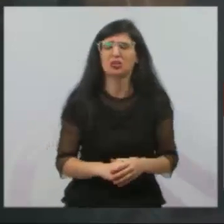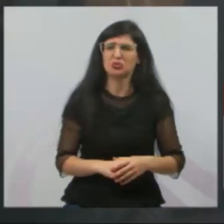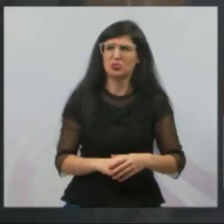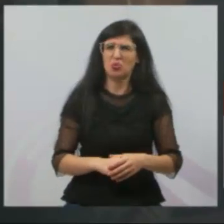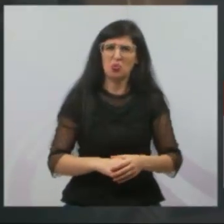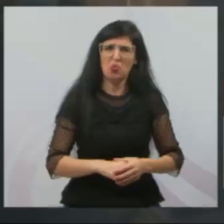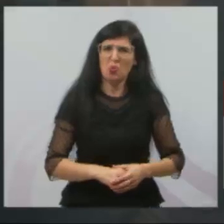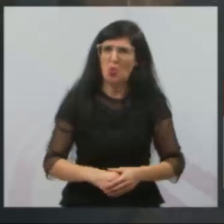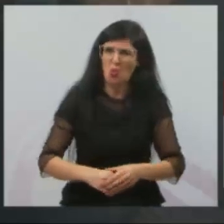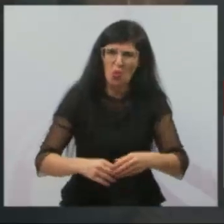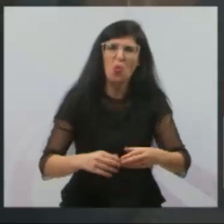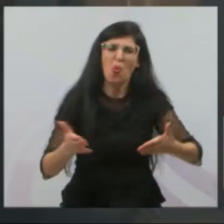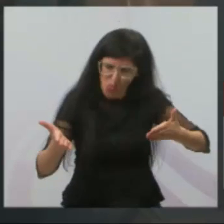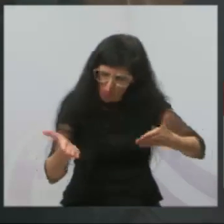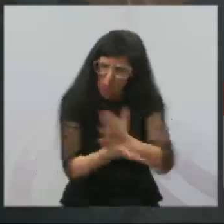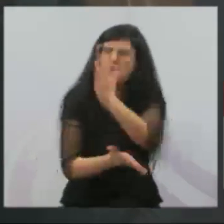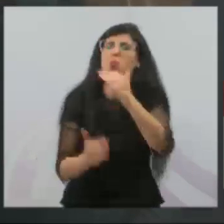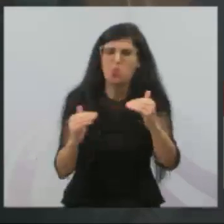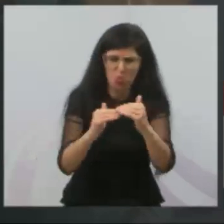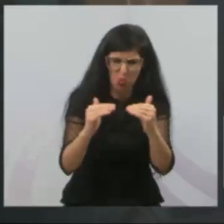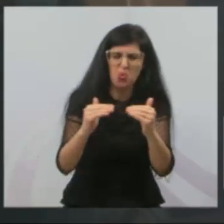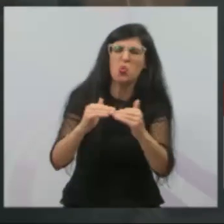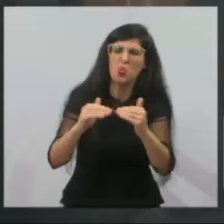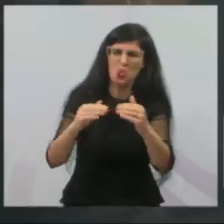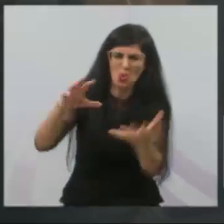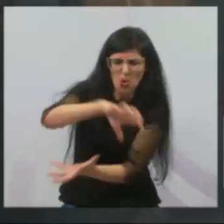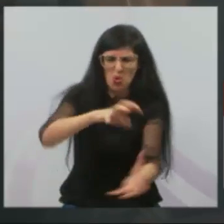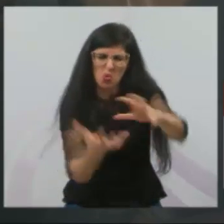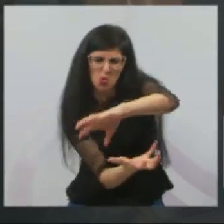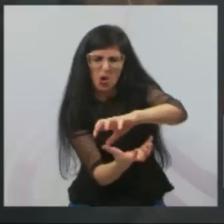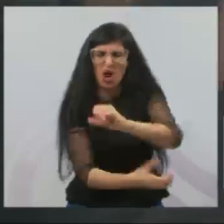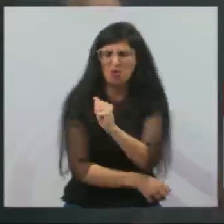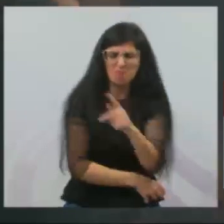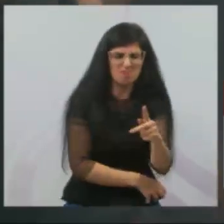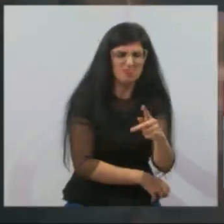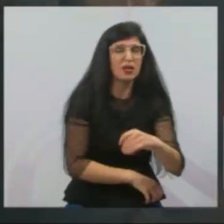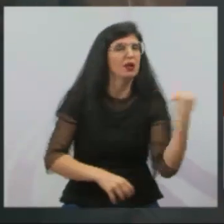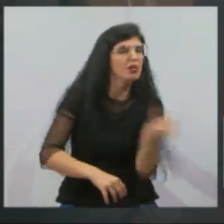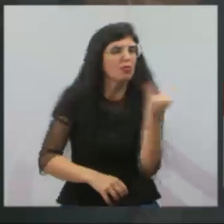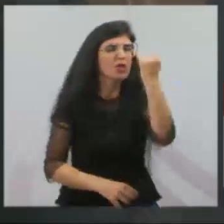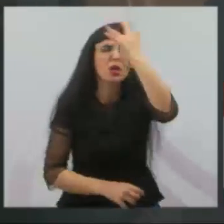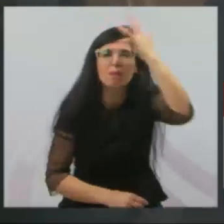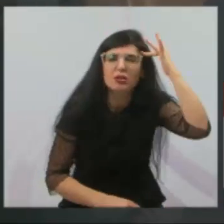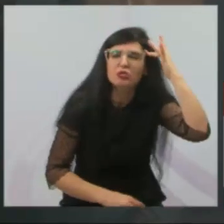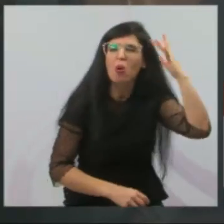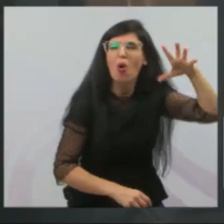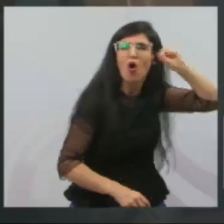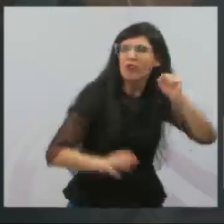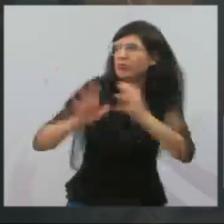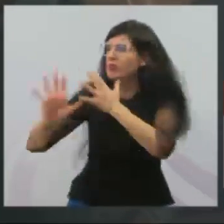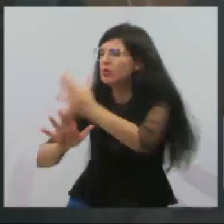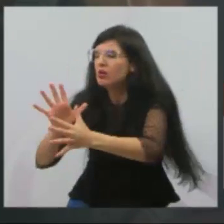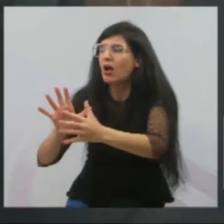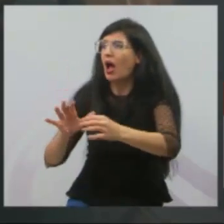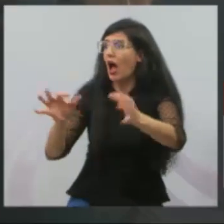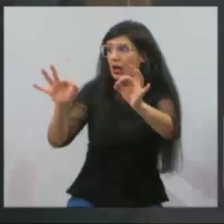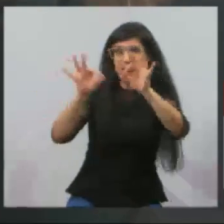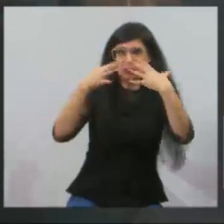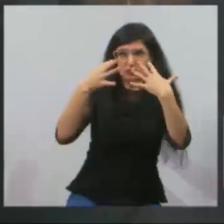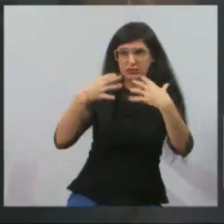da Previdência. E aí é importante que quem está nos ouvindo preste muito bem atenção na próxima eleição, como o